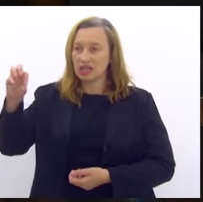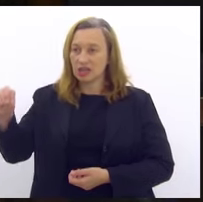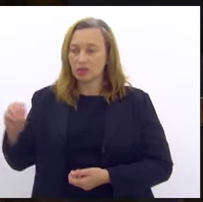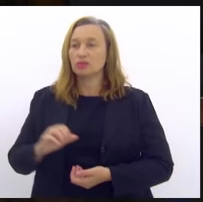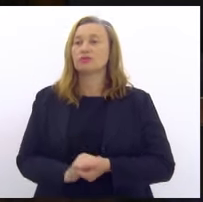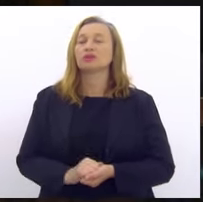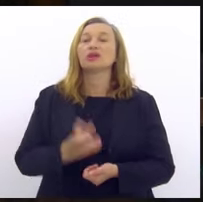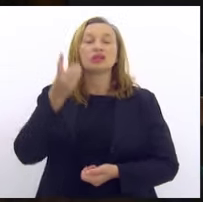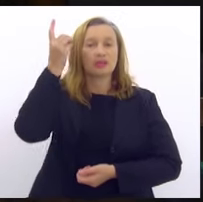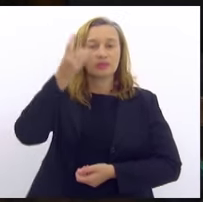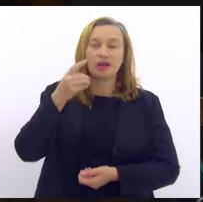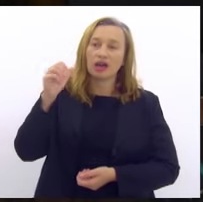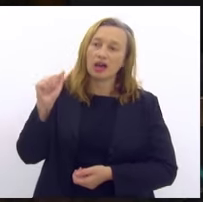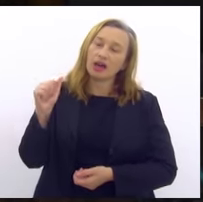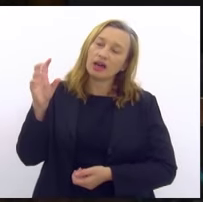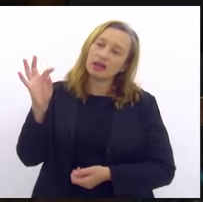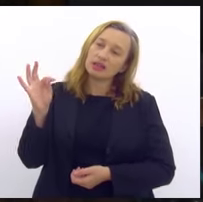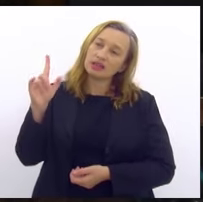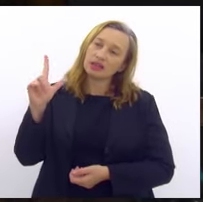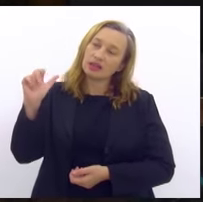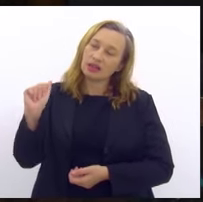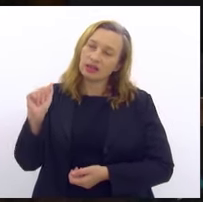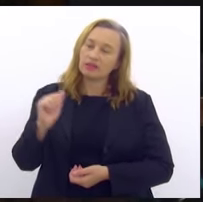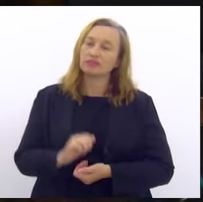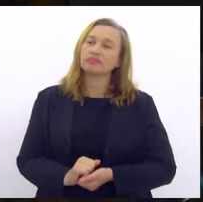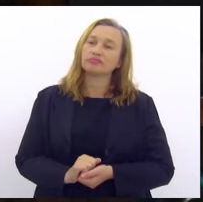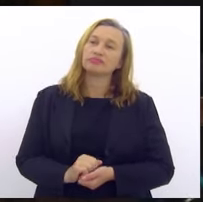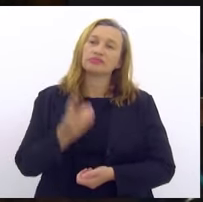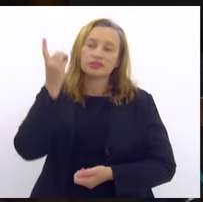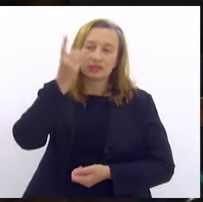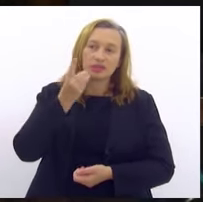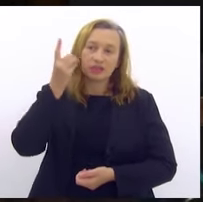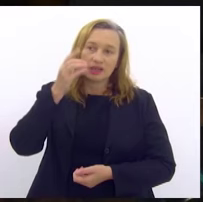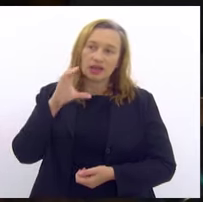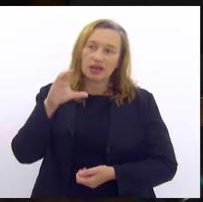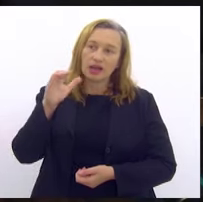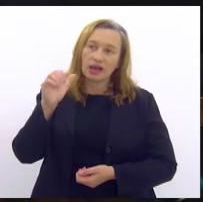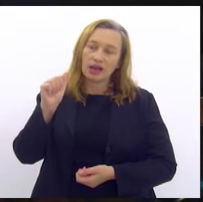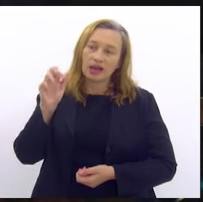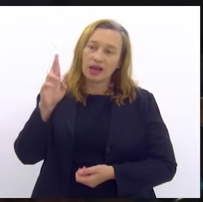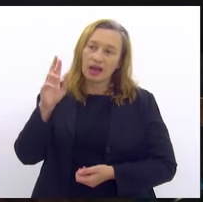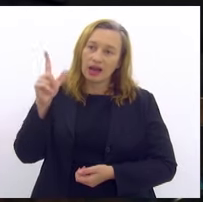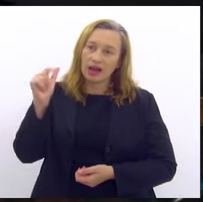Deputado Átila Nunes. Deputada Carla Machado.